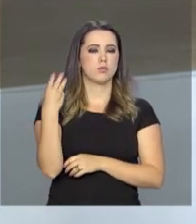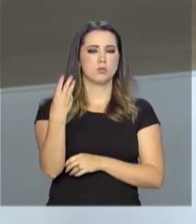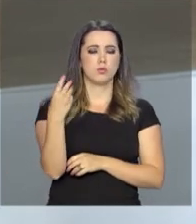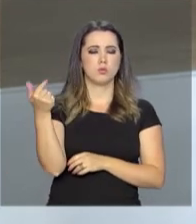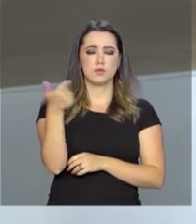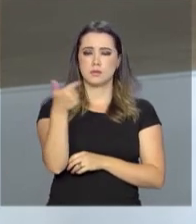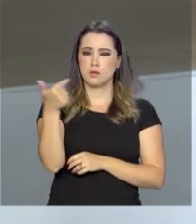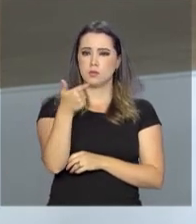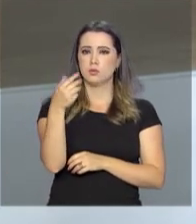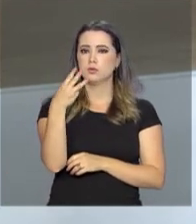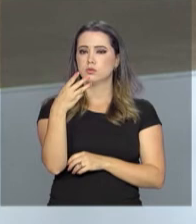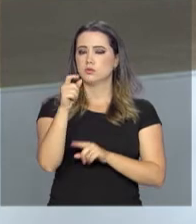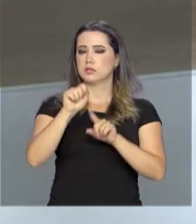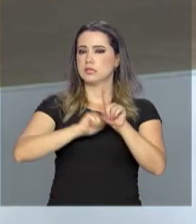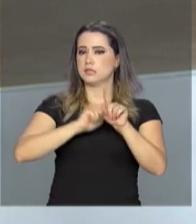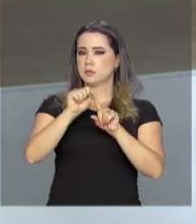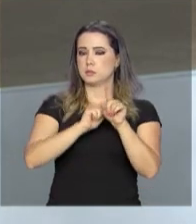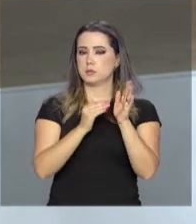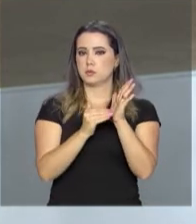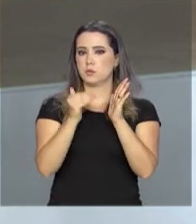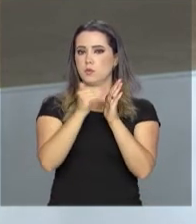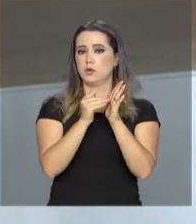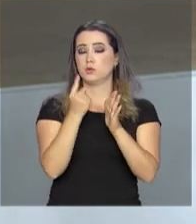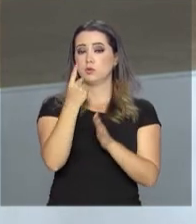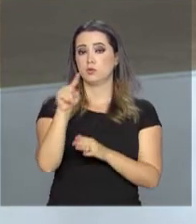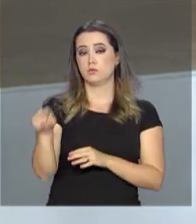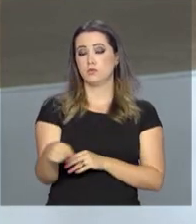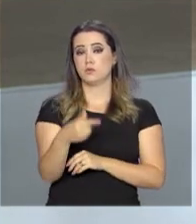de 1,7% e avançou